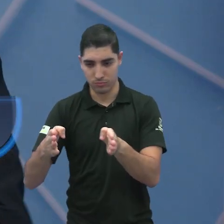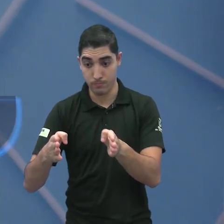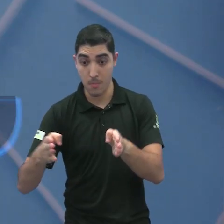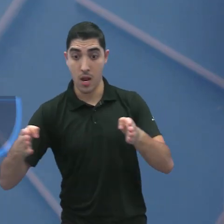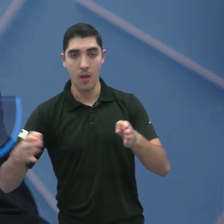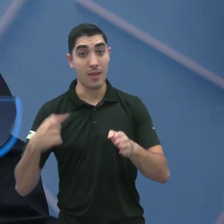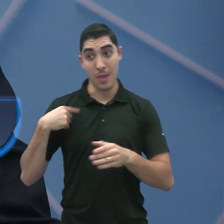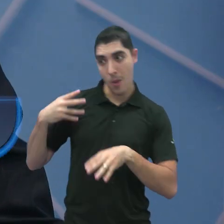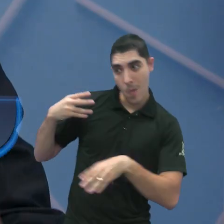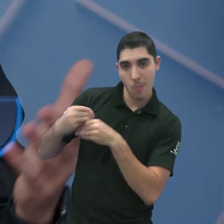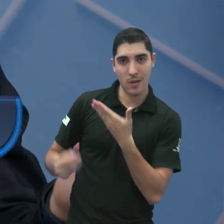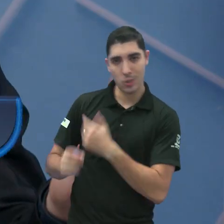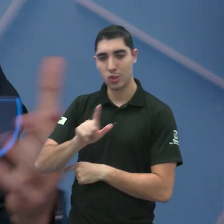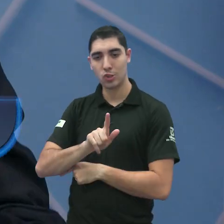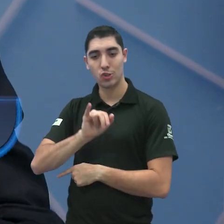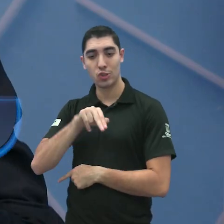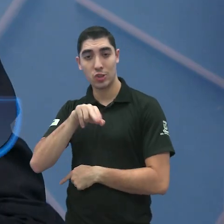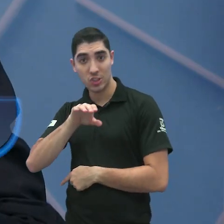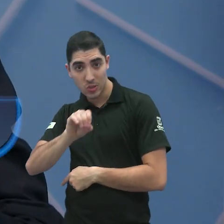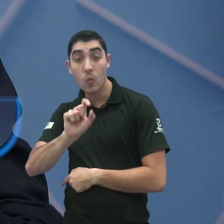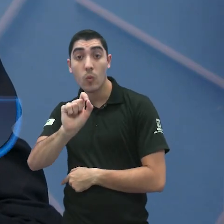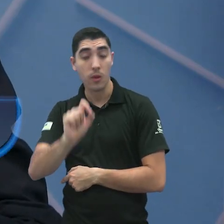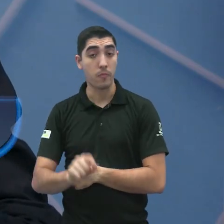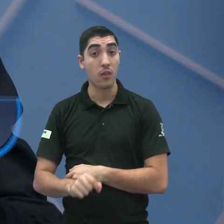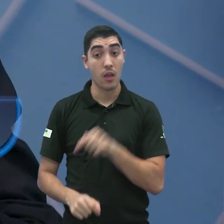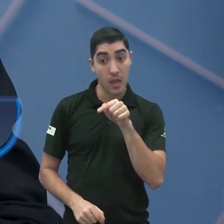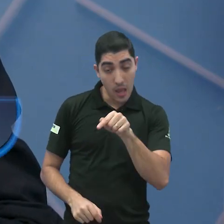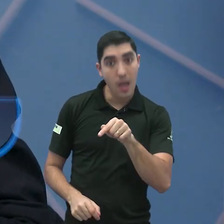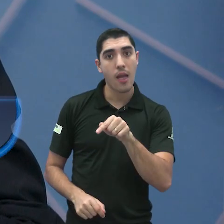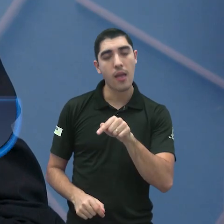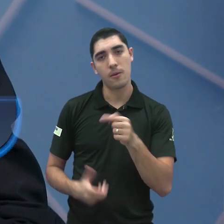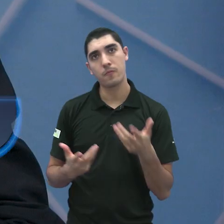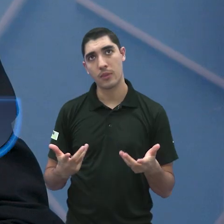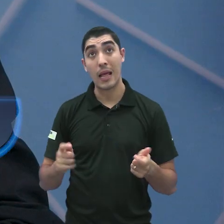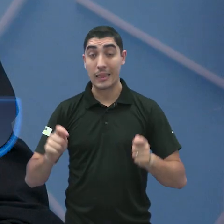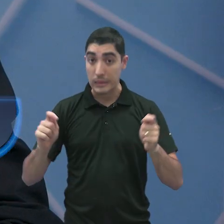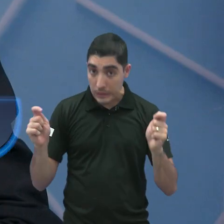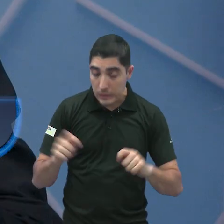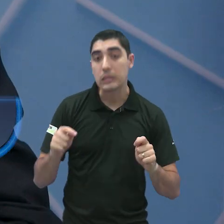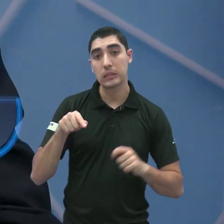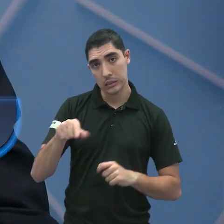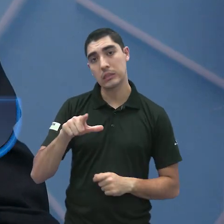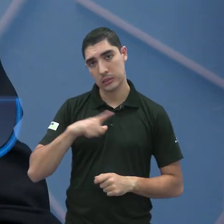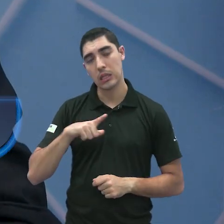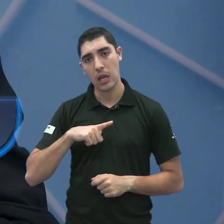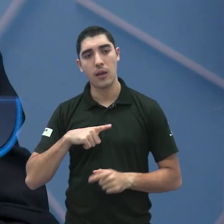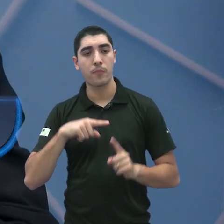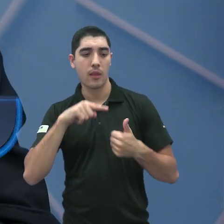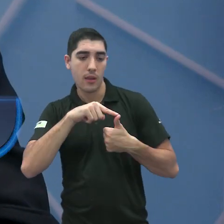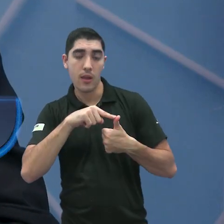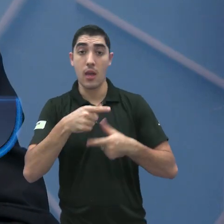até aproveitando a deixa do Gino, o quanto isso aumenta, né? Ou melhor, impacta na